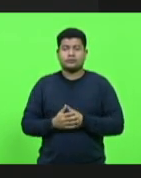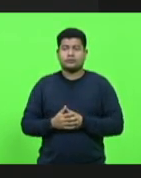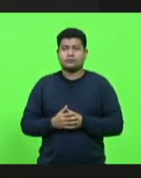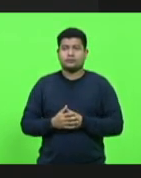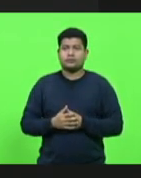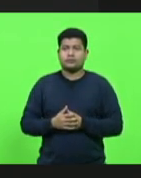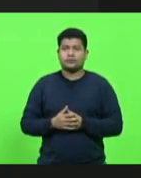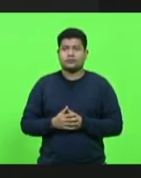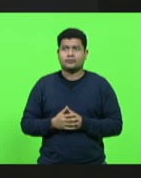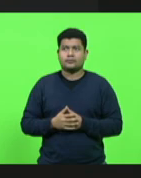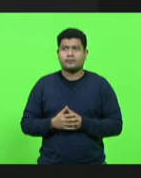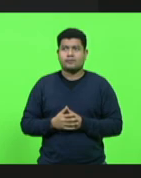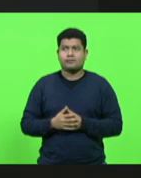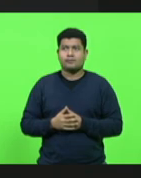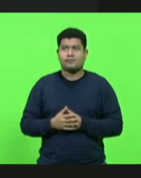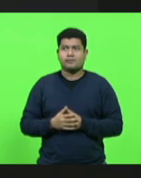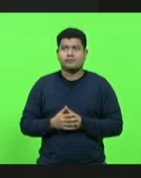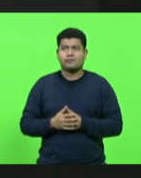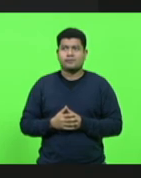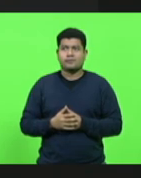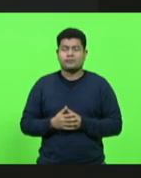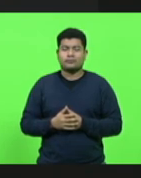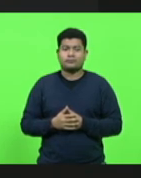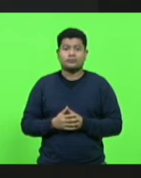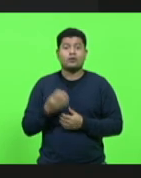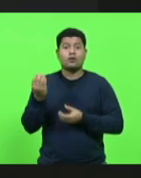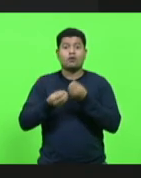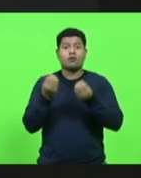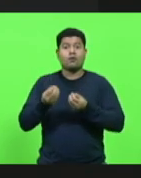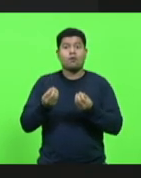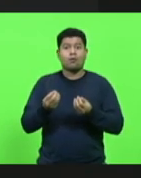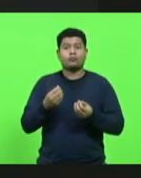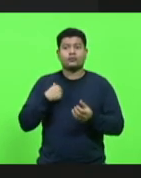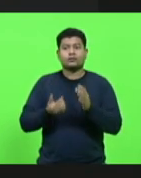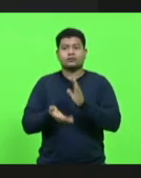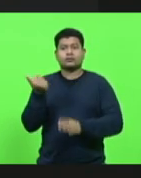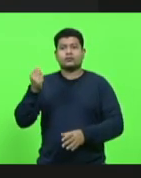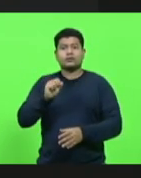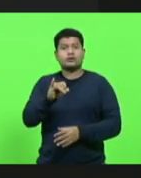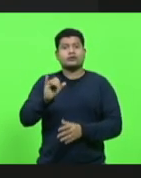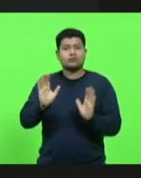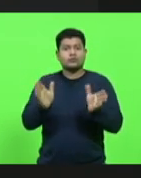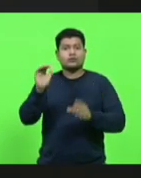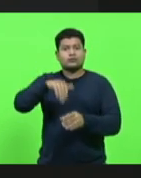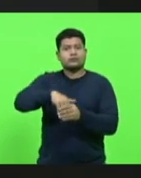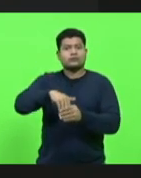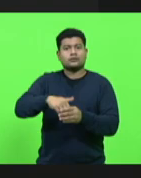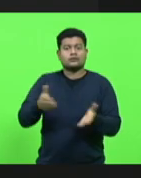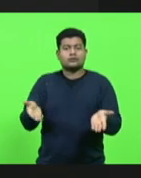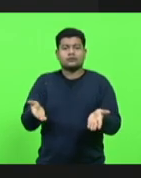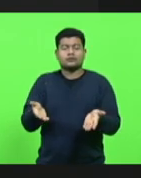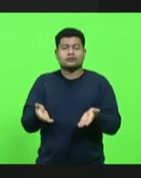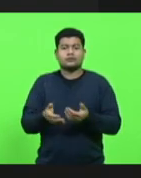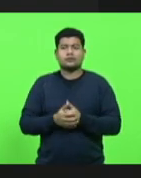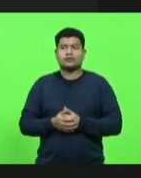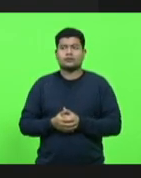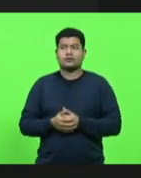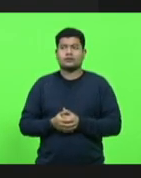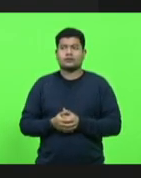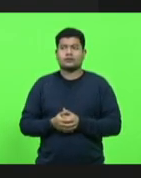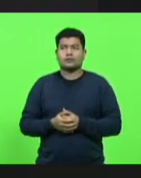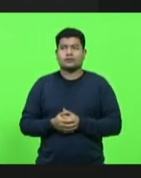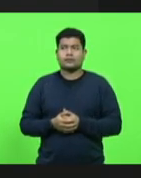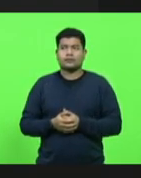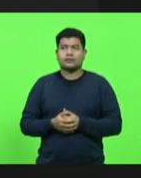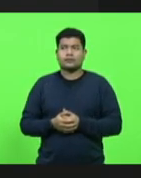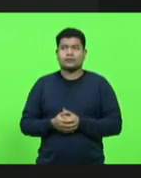Pela ordem. Como é que vai ser retirado de pauta algo que eu acabei de votar? Não, deputado João Amin. Está sendo retirado